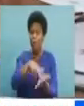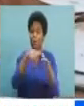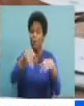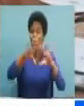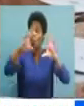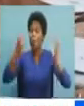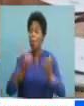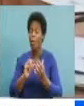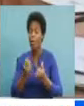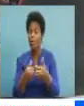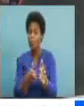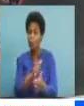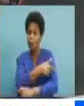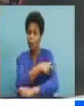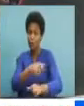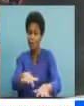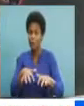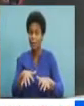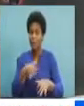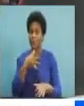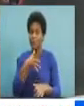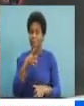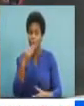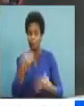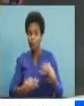global para todos os deputados de série de sua justiça